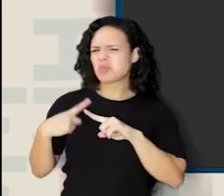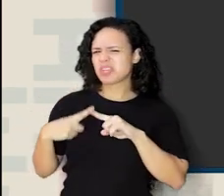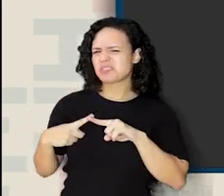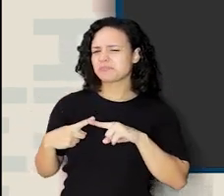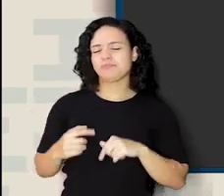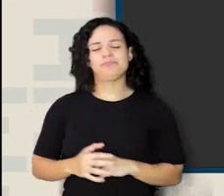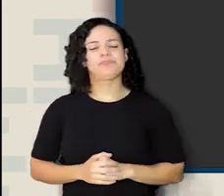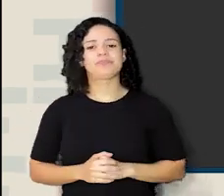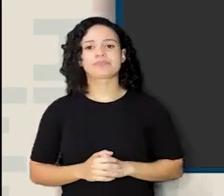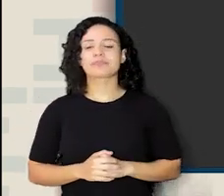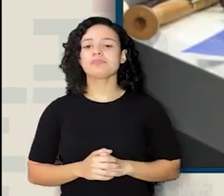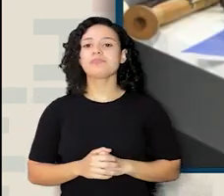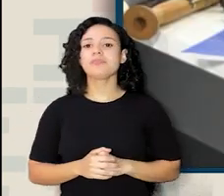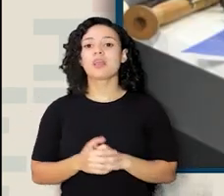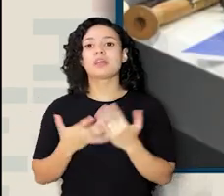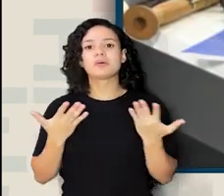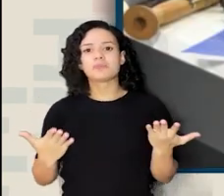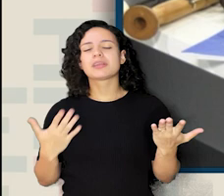Por quê?